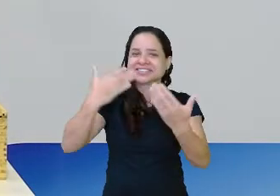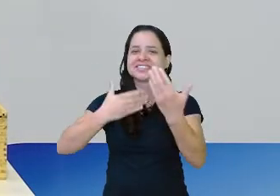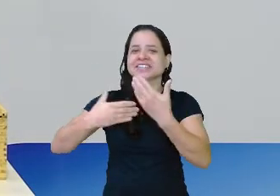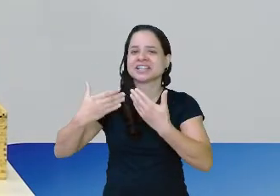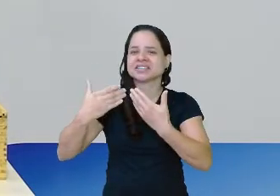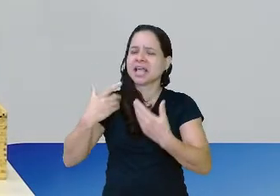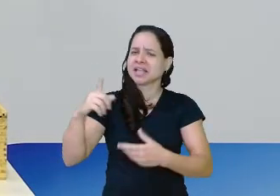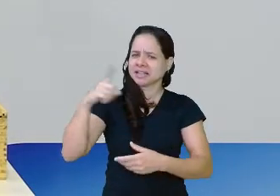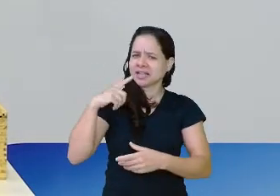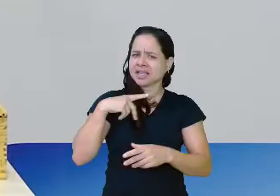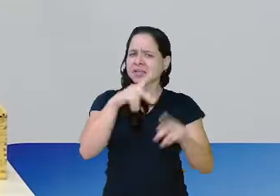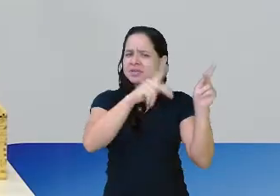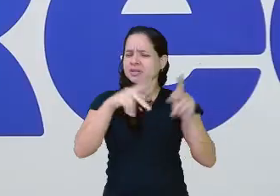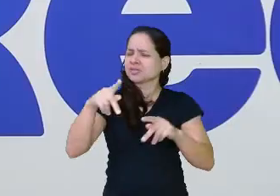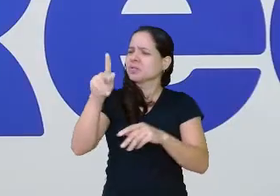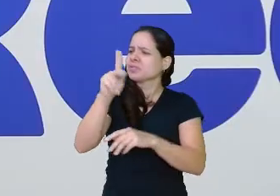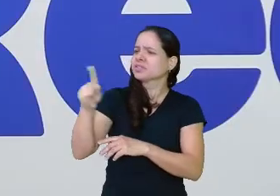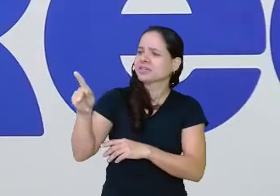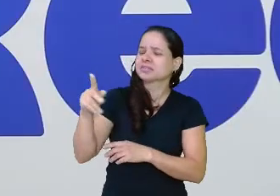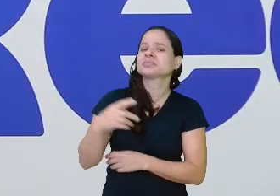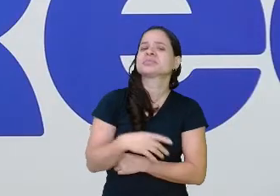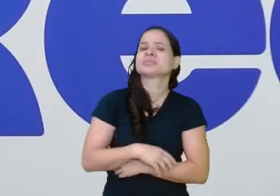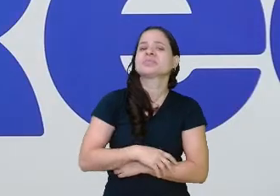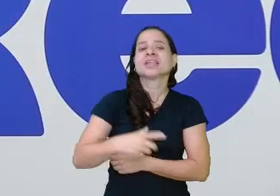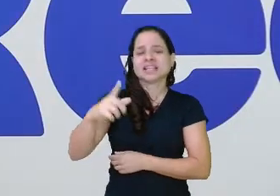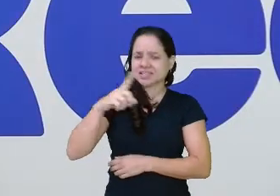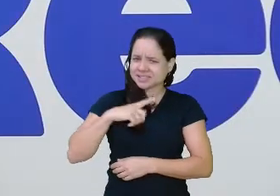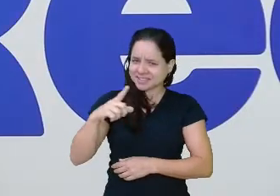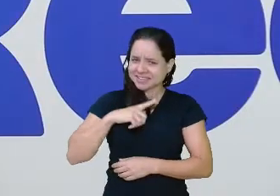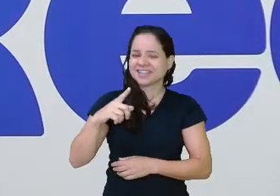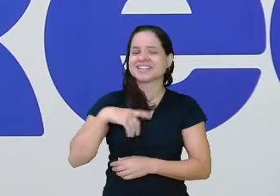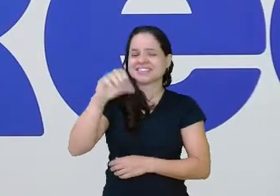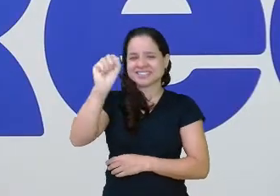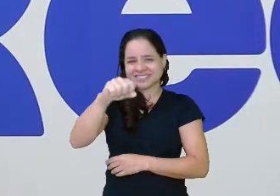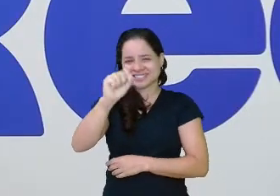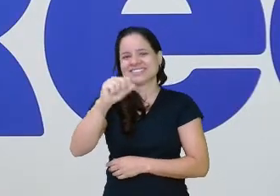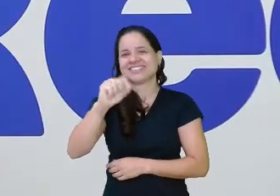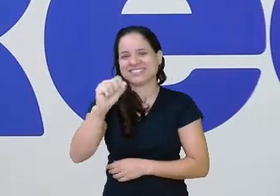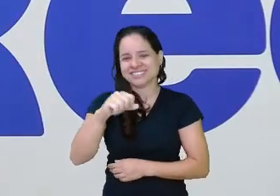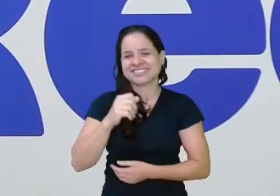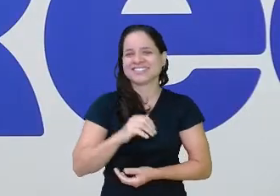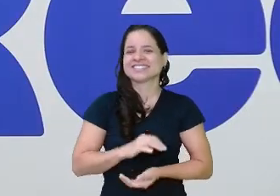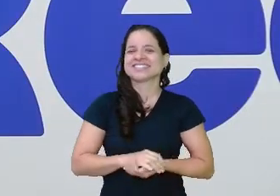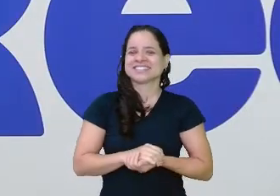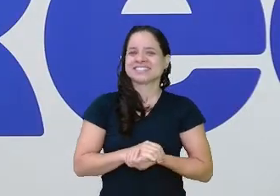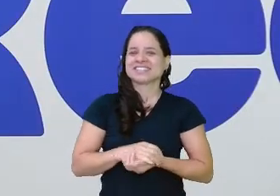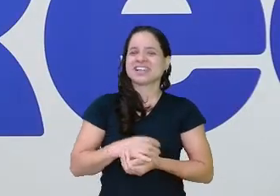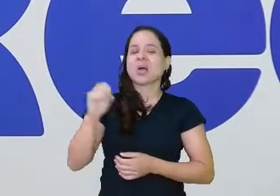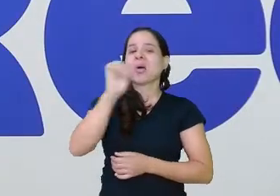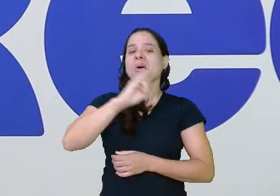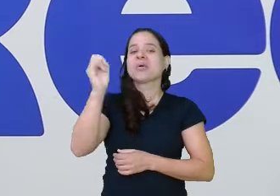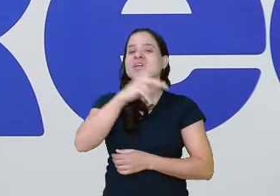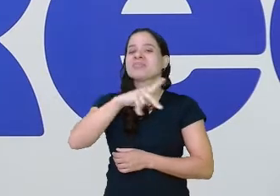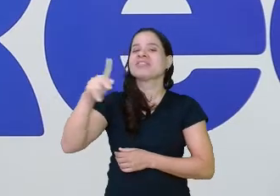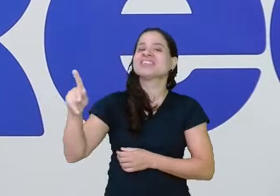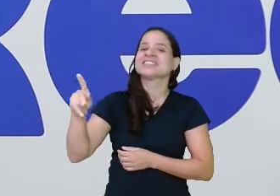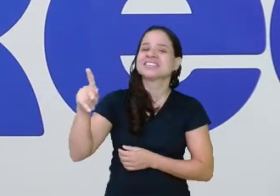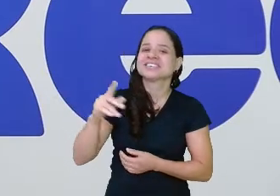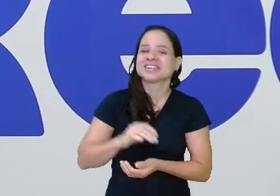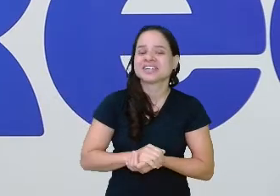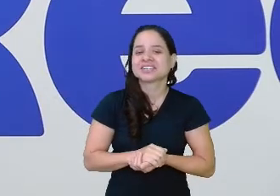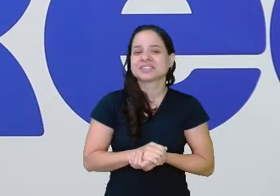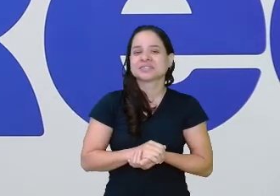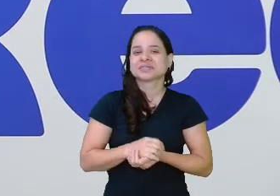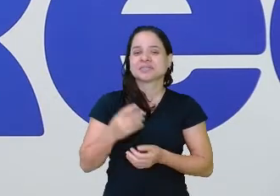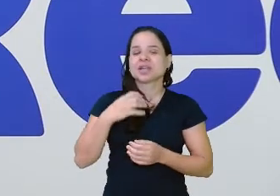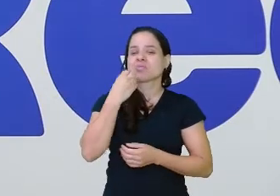tem gente aí, professora? Tem gente da melhor qualidade. Ah, Anne está aqui tá lhe dizendo, certo. oi, professora Kedma. Anne está